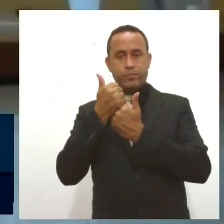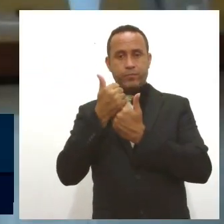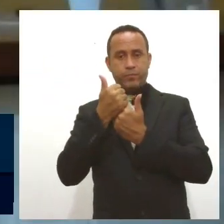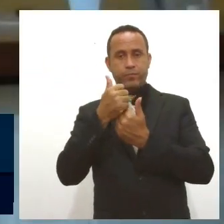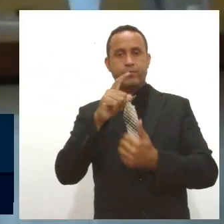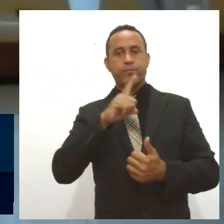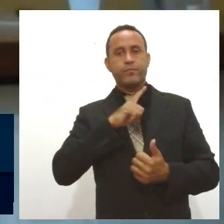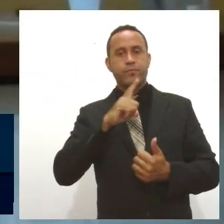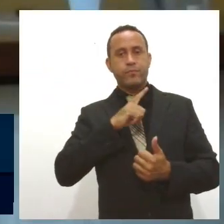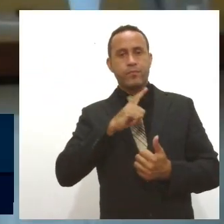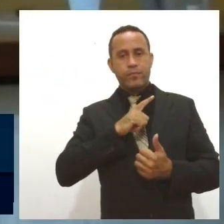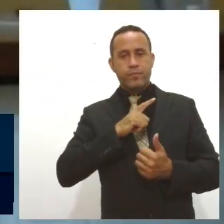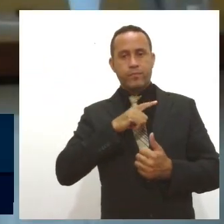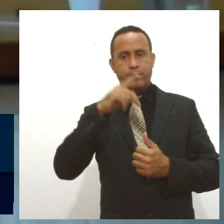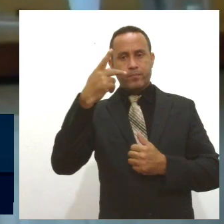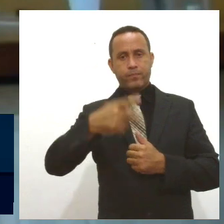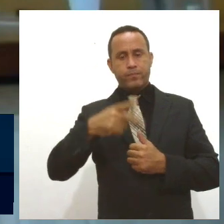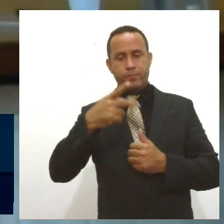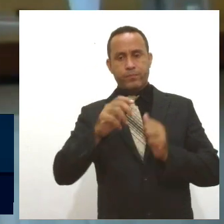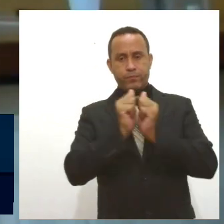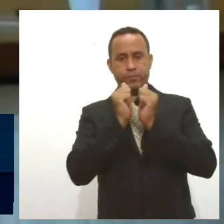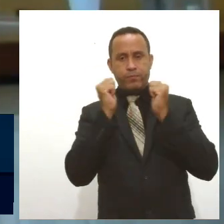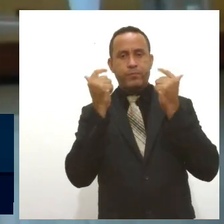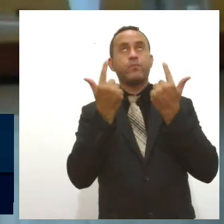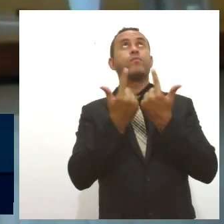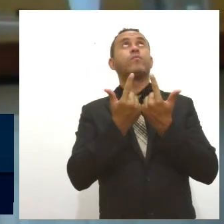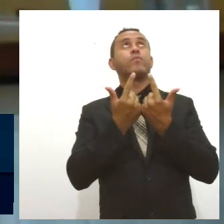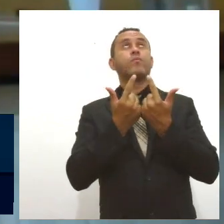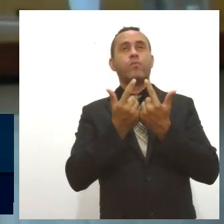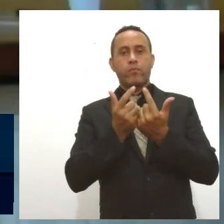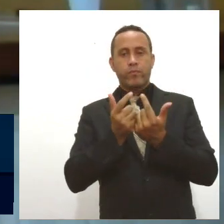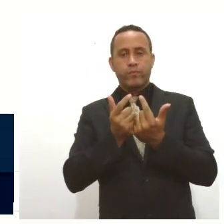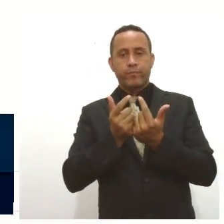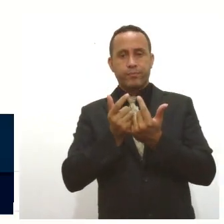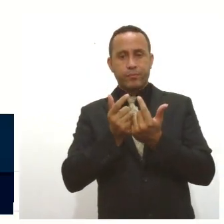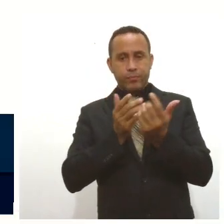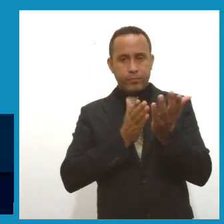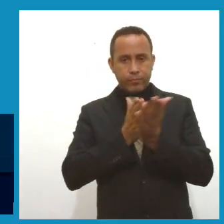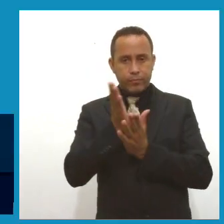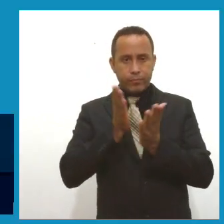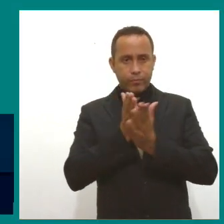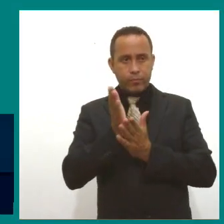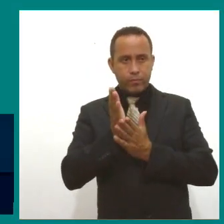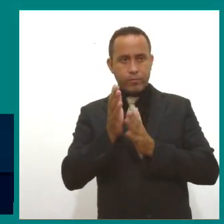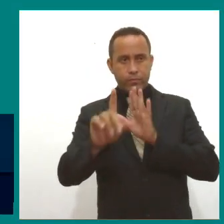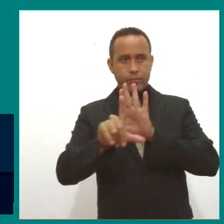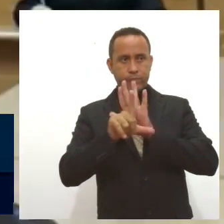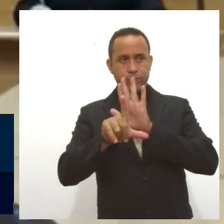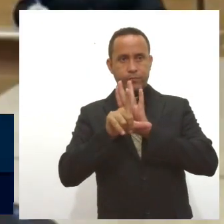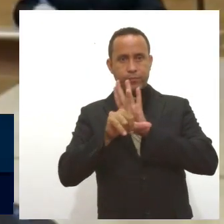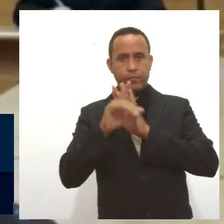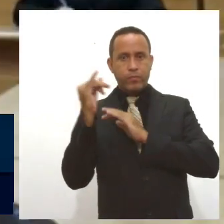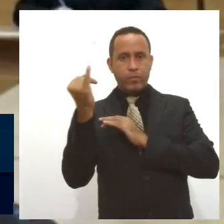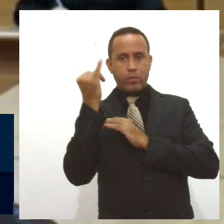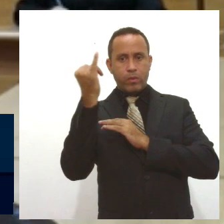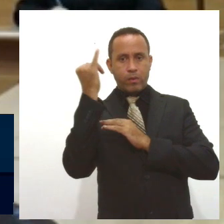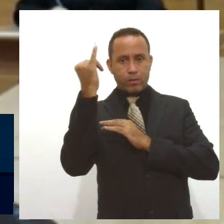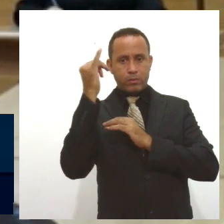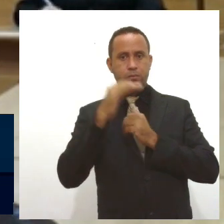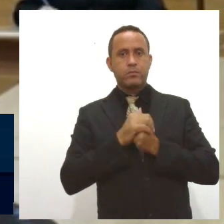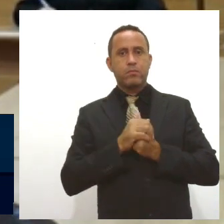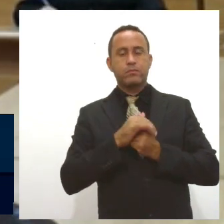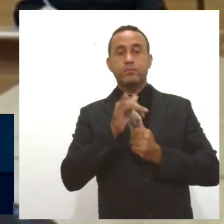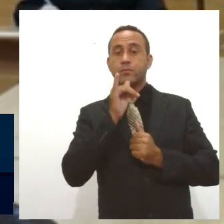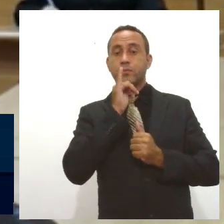temos tido nesta casa em aprovação de projetos de lei bastante importantes.